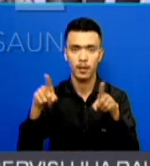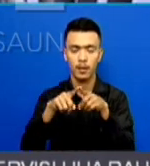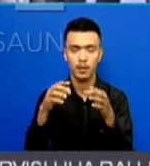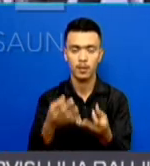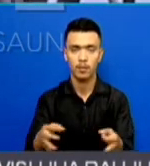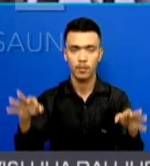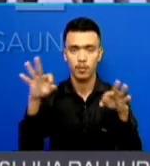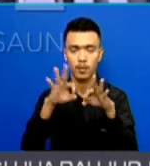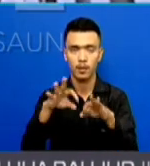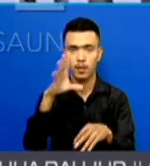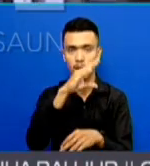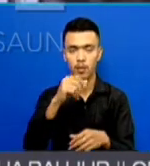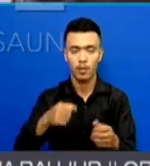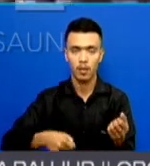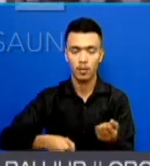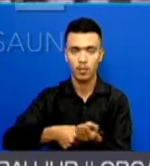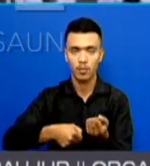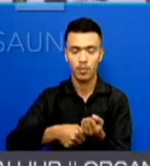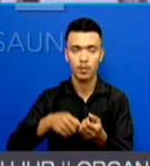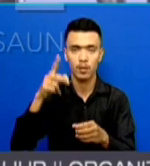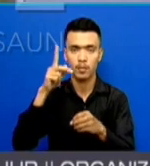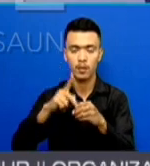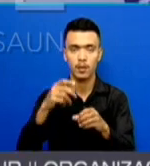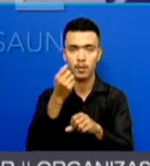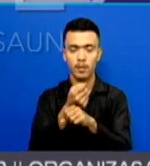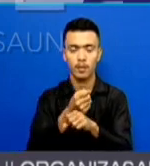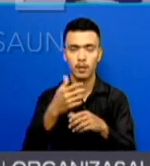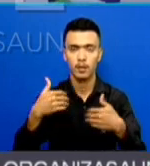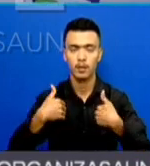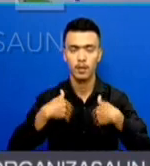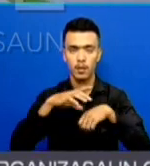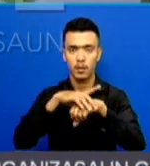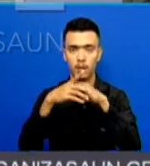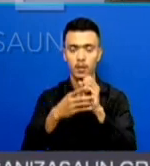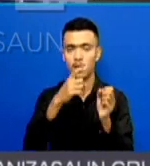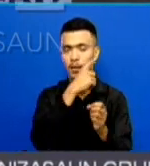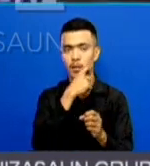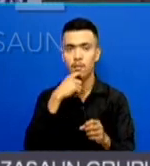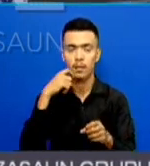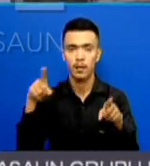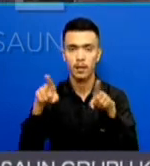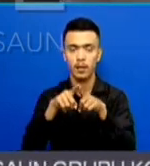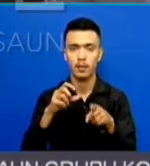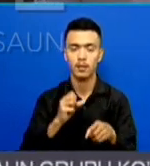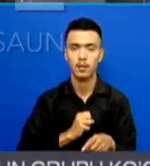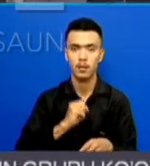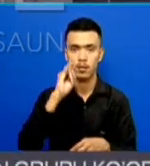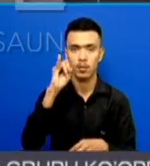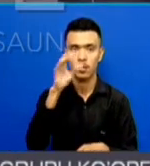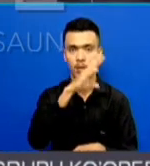prioridade no mos atududu makas exploração mina no gás e arraimaran costa sul anessan suai no